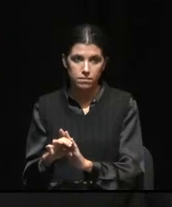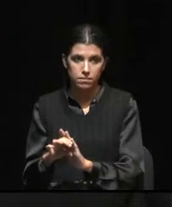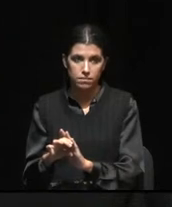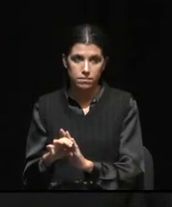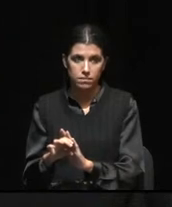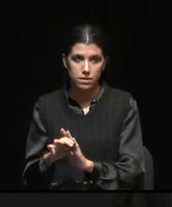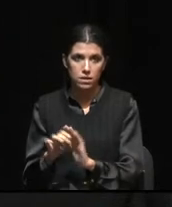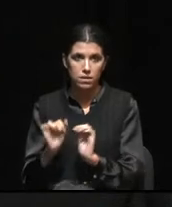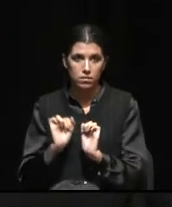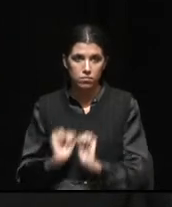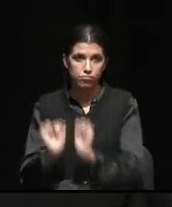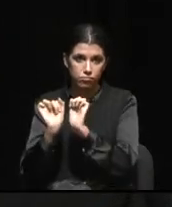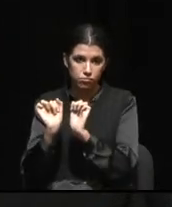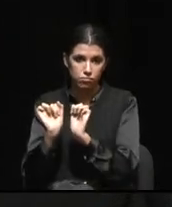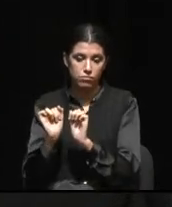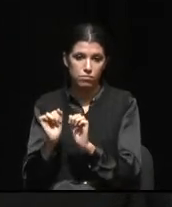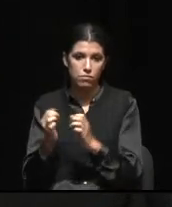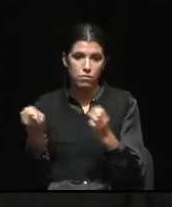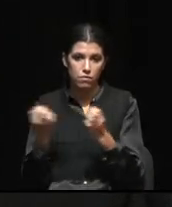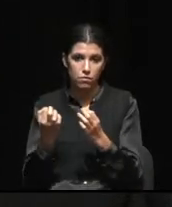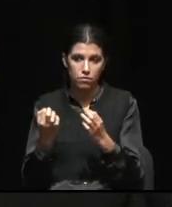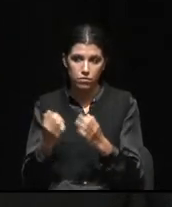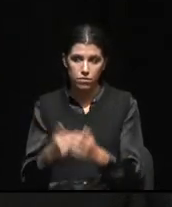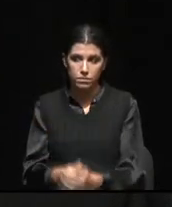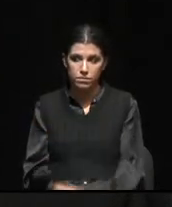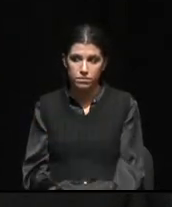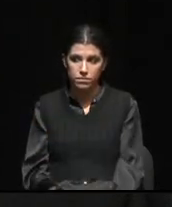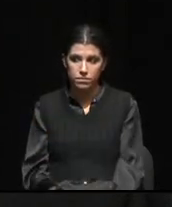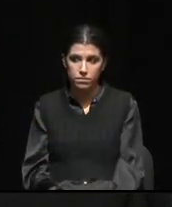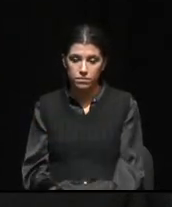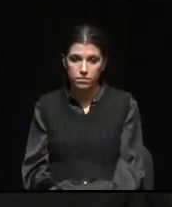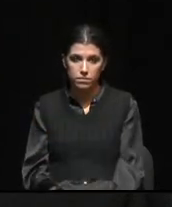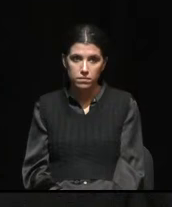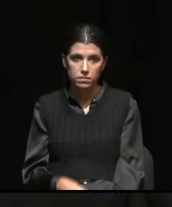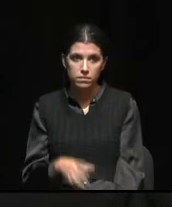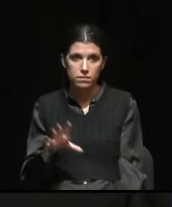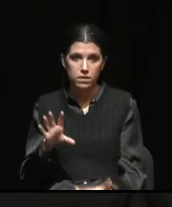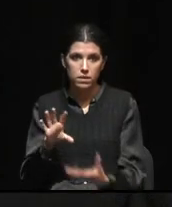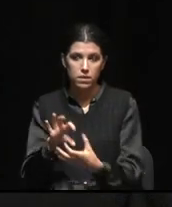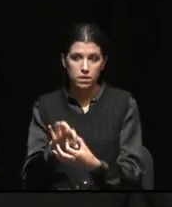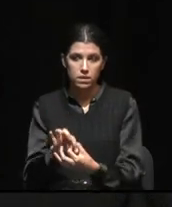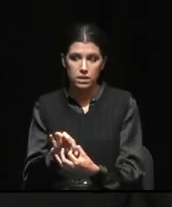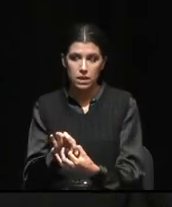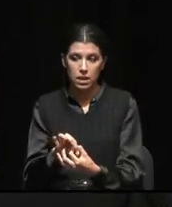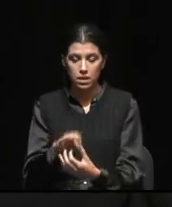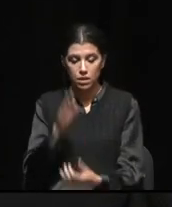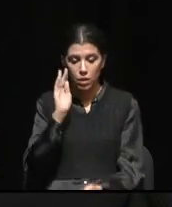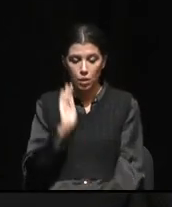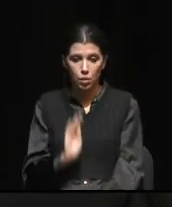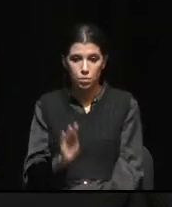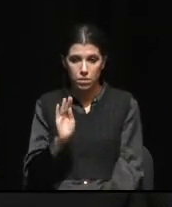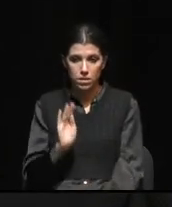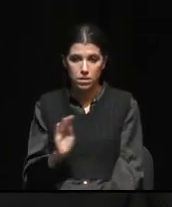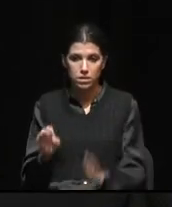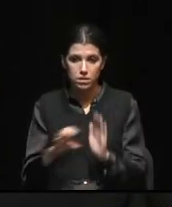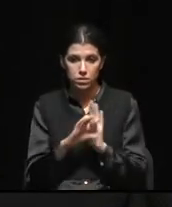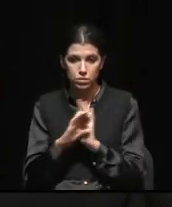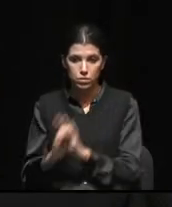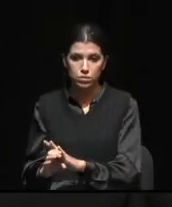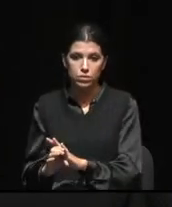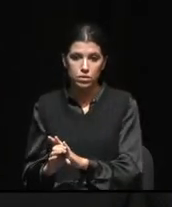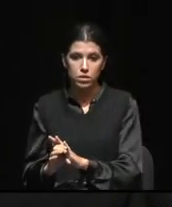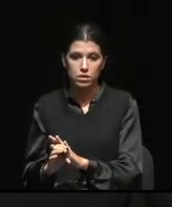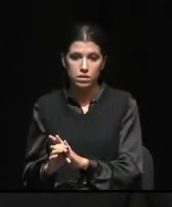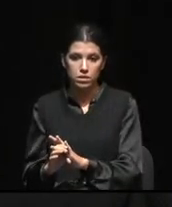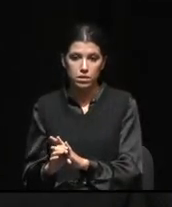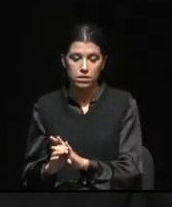chega foi rejeitada relativamente à recomendação do chega